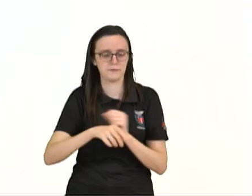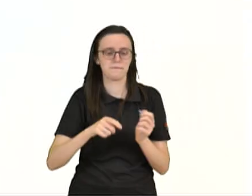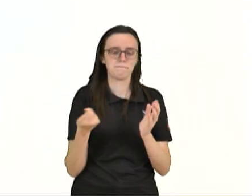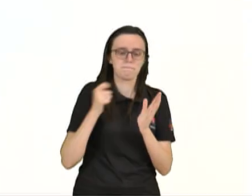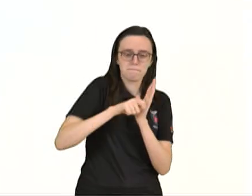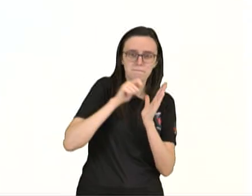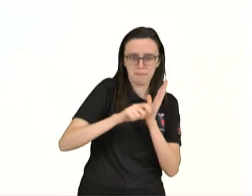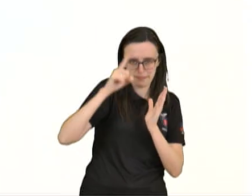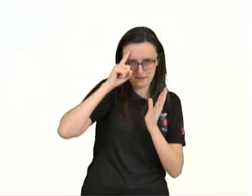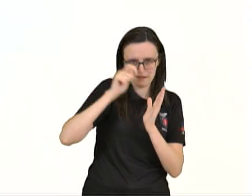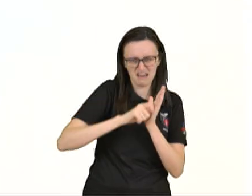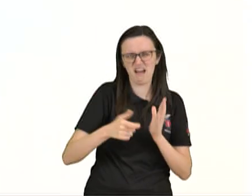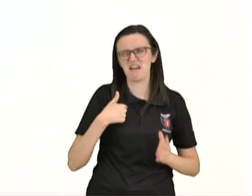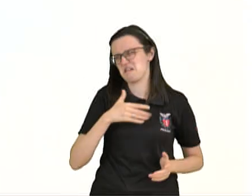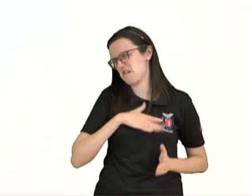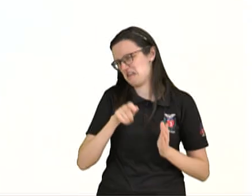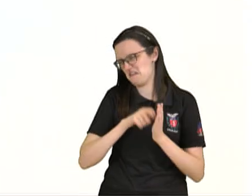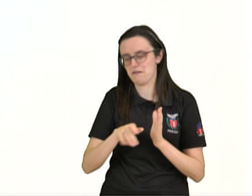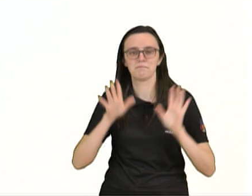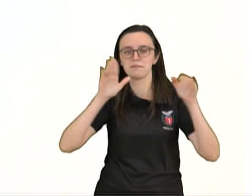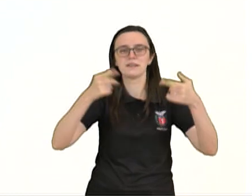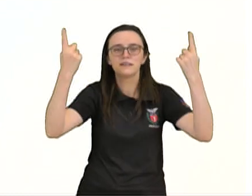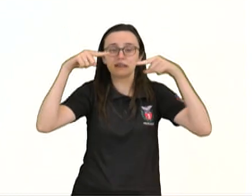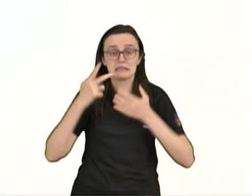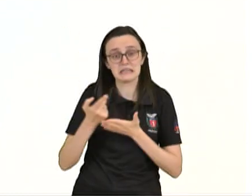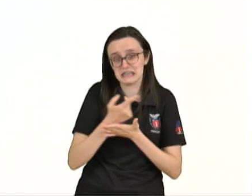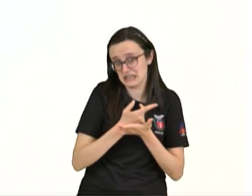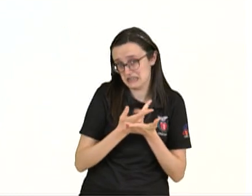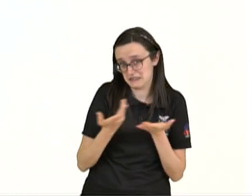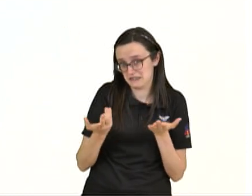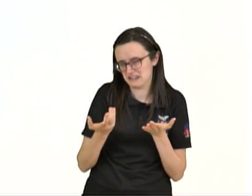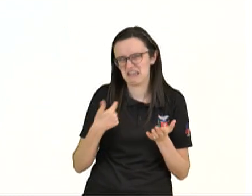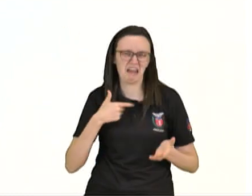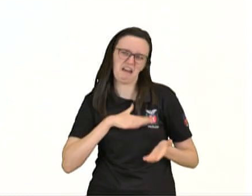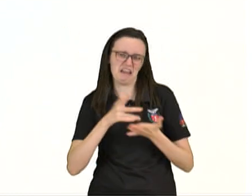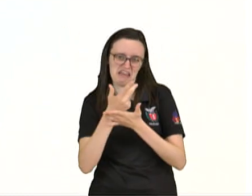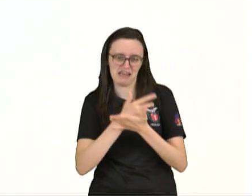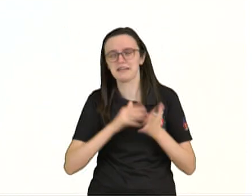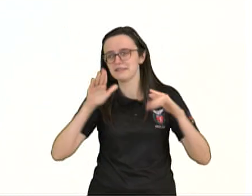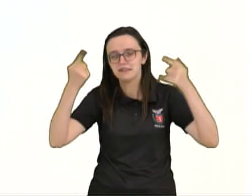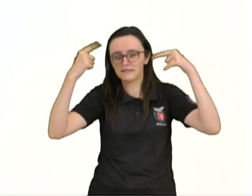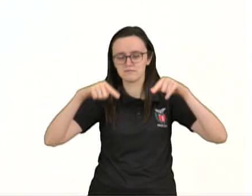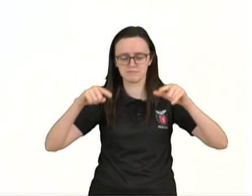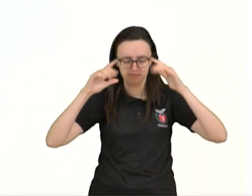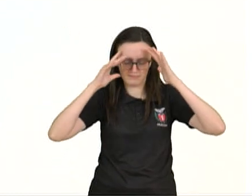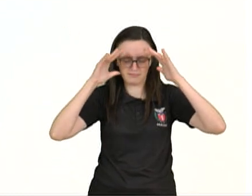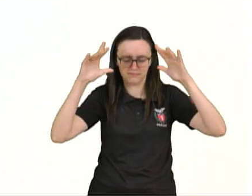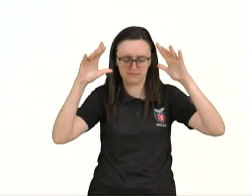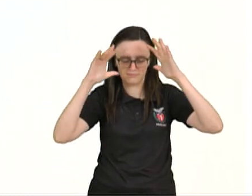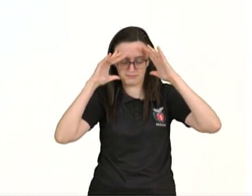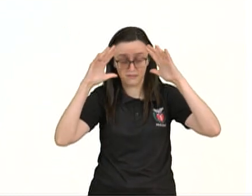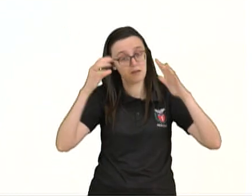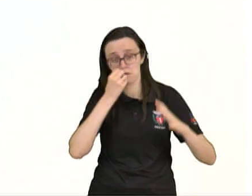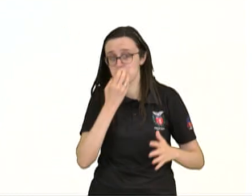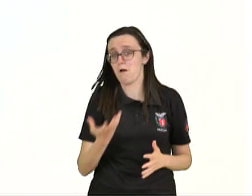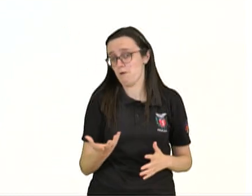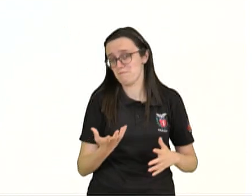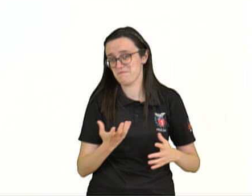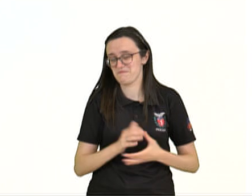diário. Ah, eu não gosto de escrever. Então, desenhe. Eu não gosto de desenhar. Então, medite. Meditar é